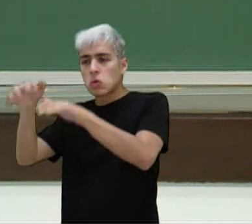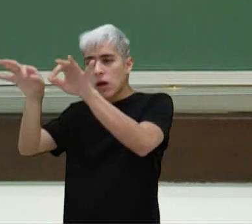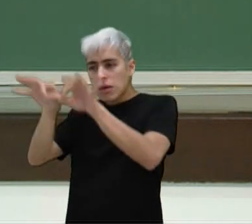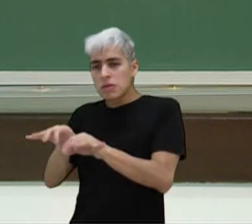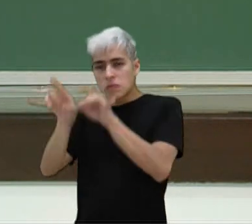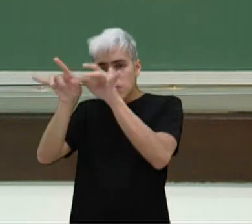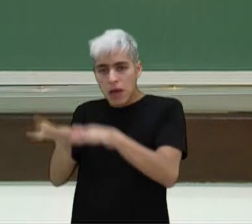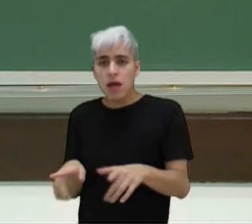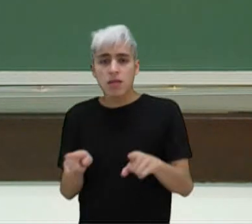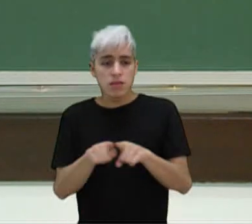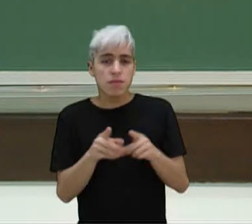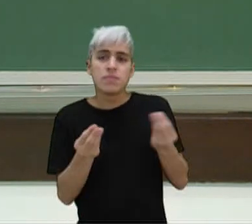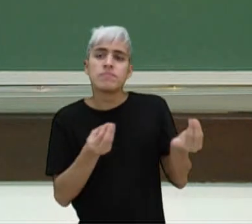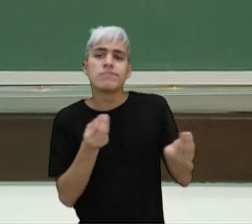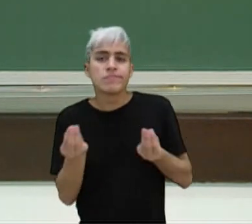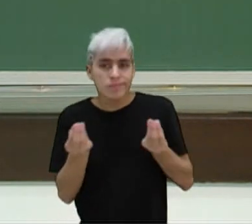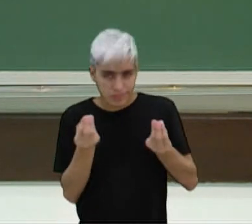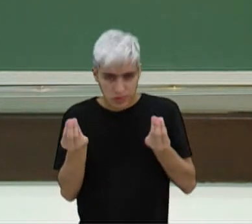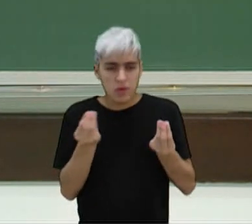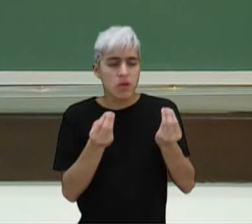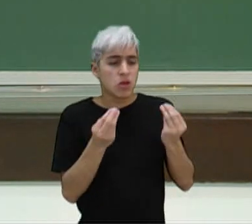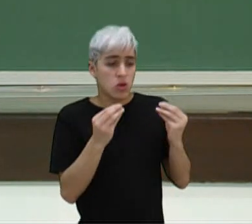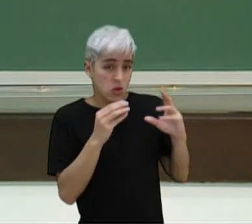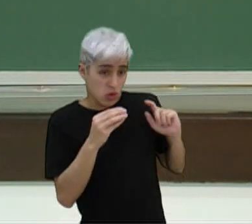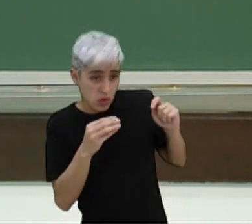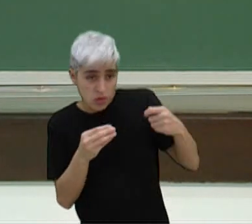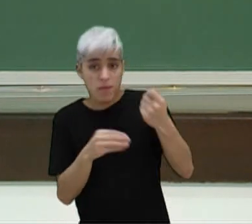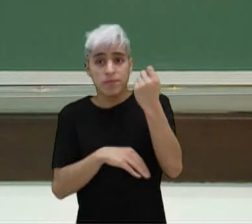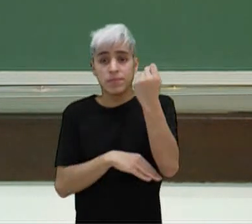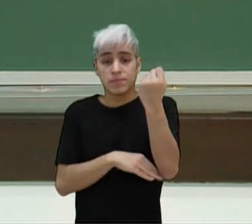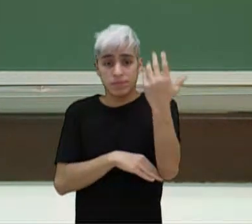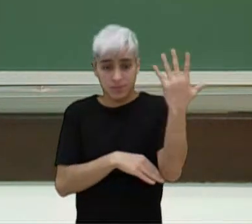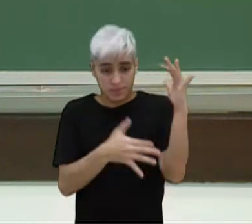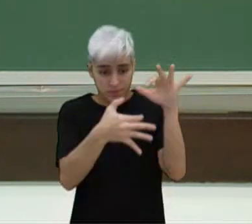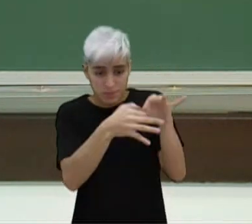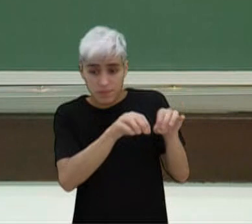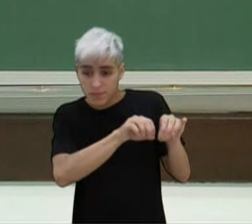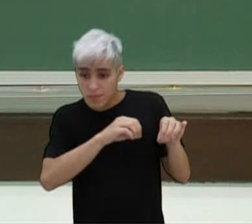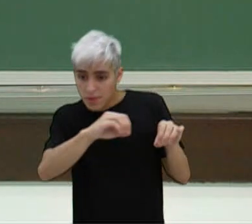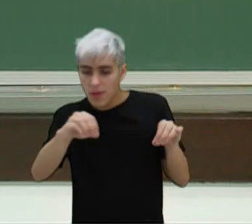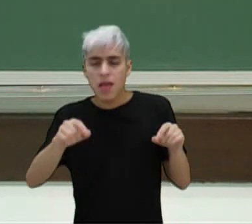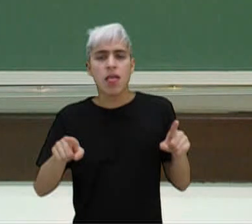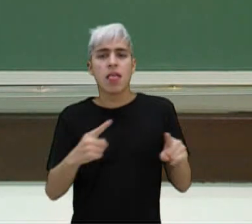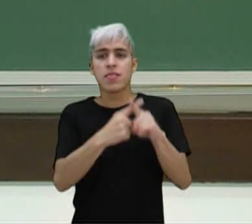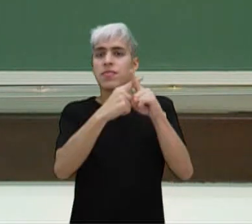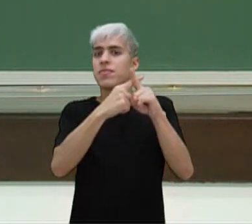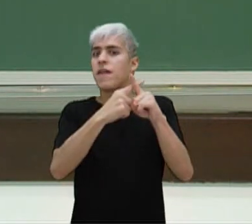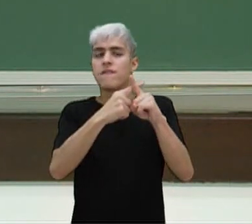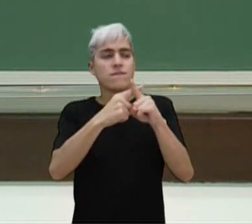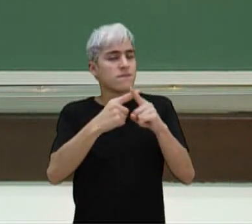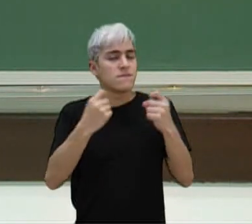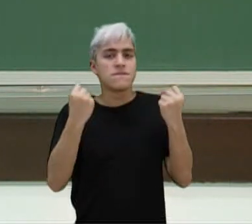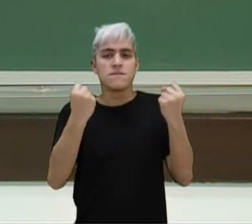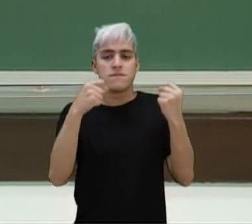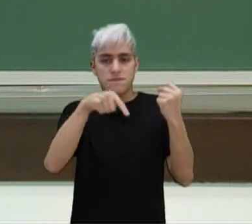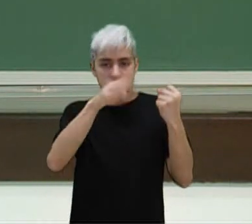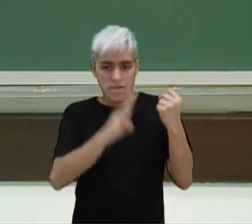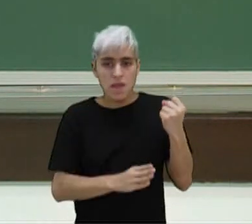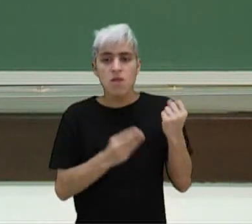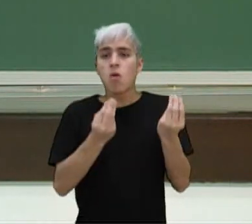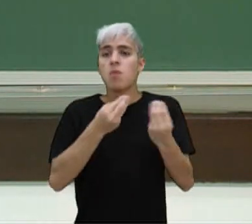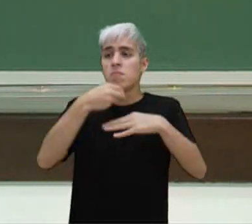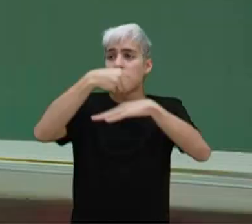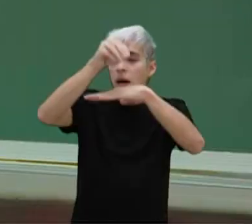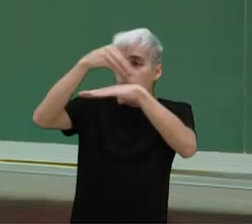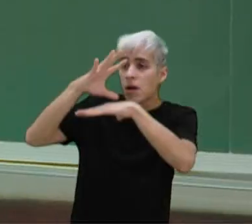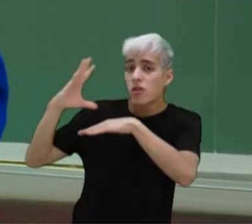essas questões, essas práticas relacionadas ao saneamento ambiental é o grande desafio no Brasil levar para todas as regiões, para